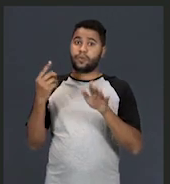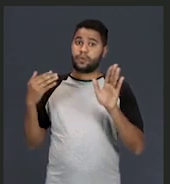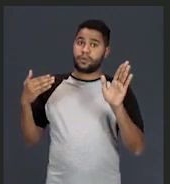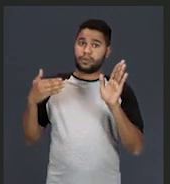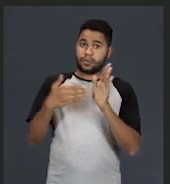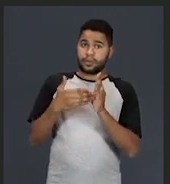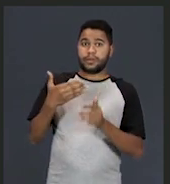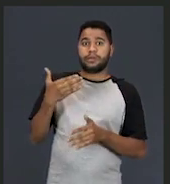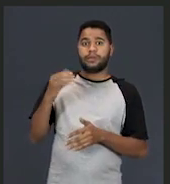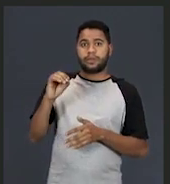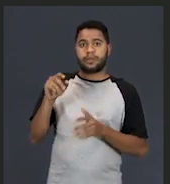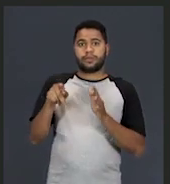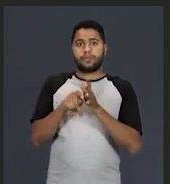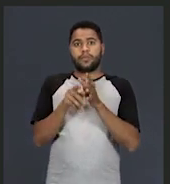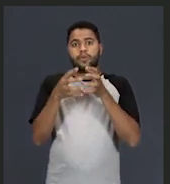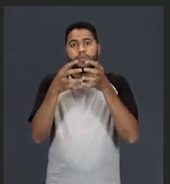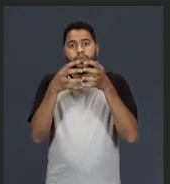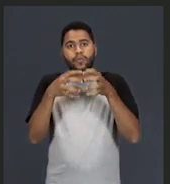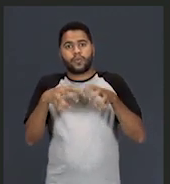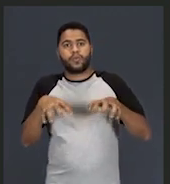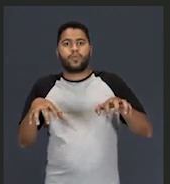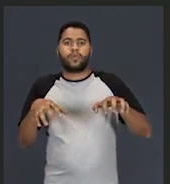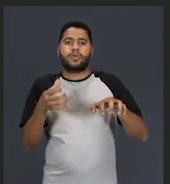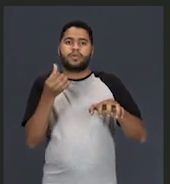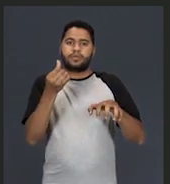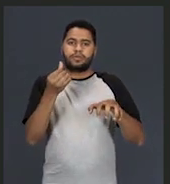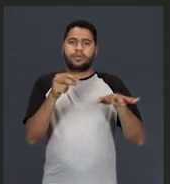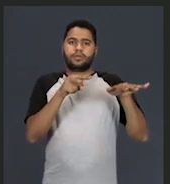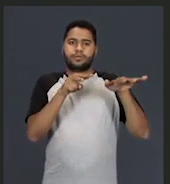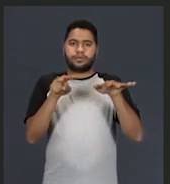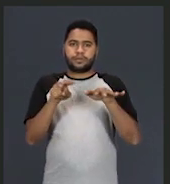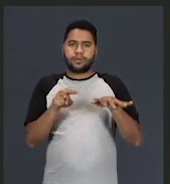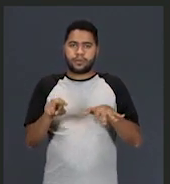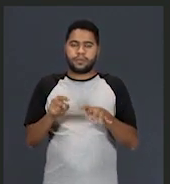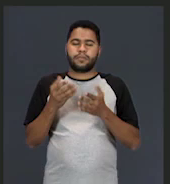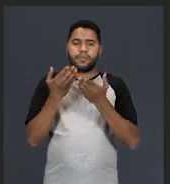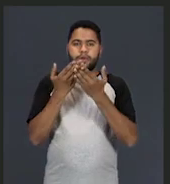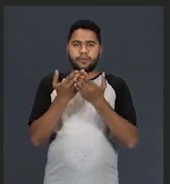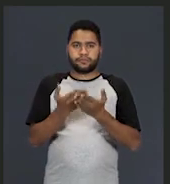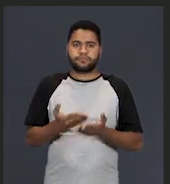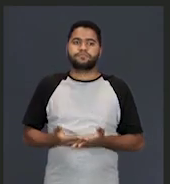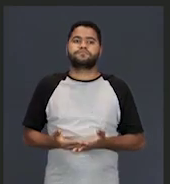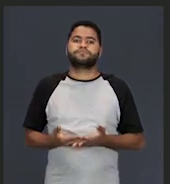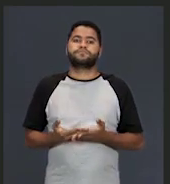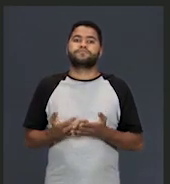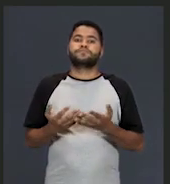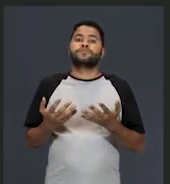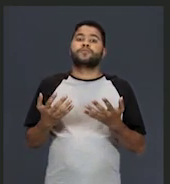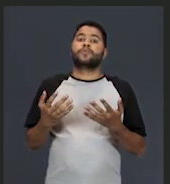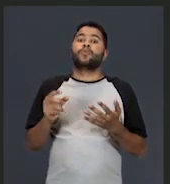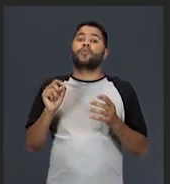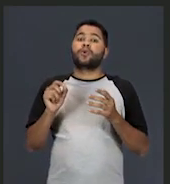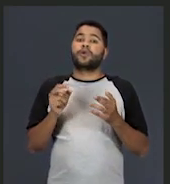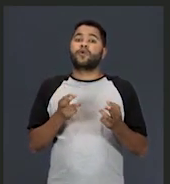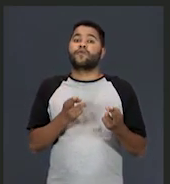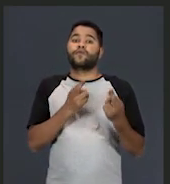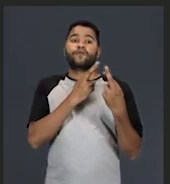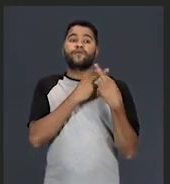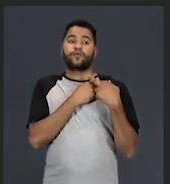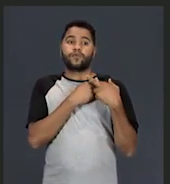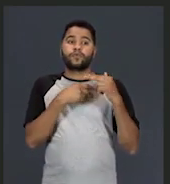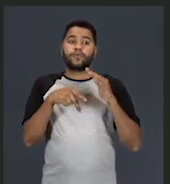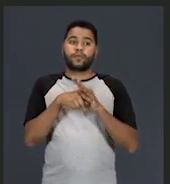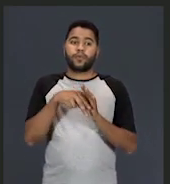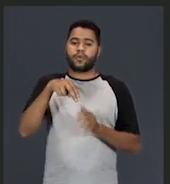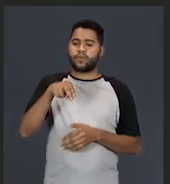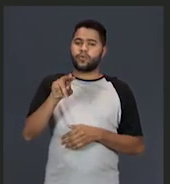10, que é um desmembramento aí das 6 semanas do PET, tá? Nós vamos estudar função de nutrição, a gente estava estudando reprodução